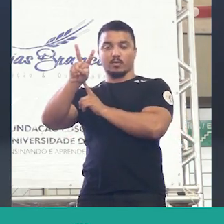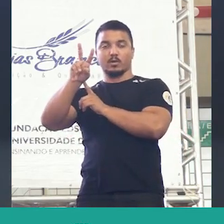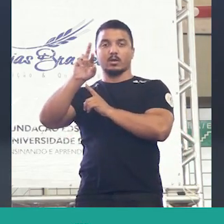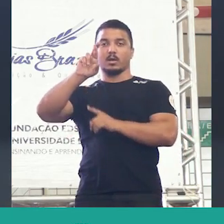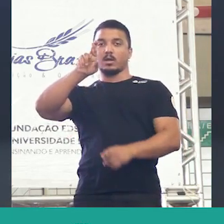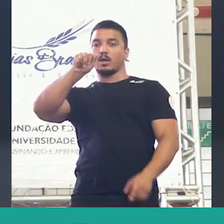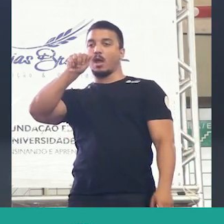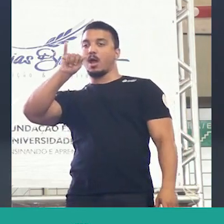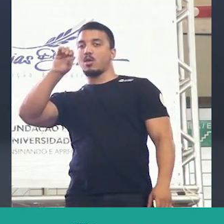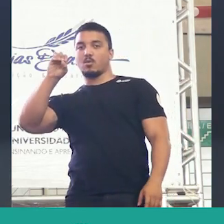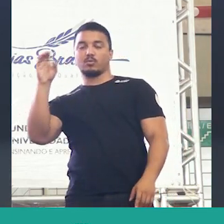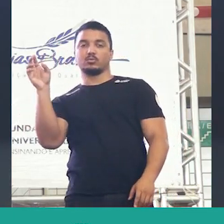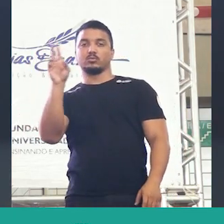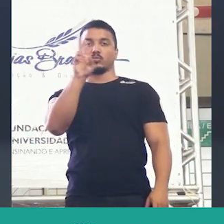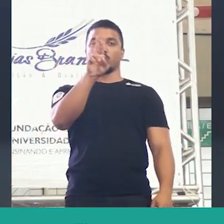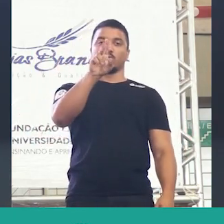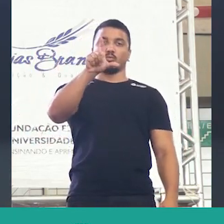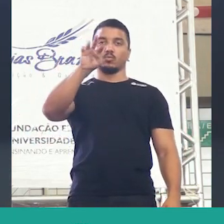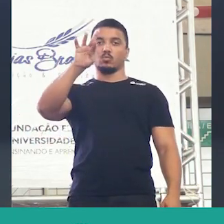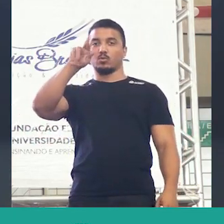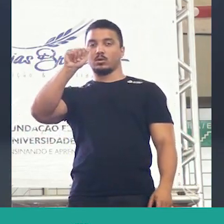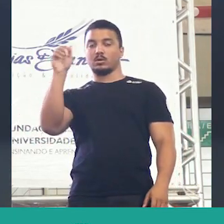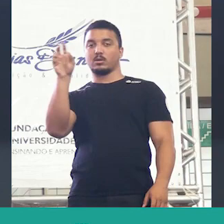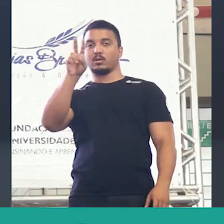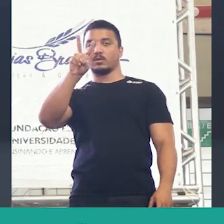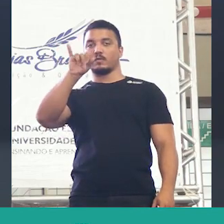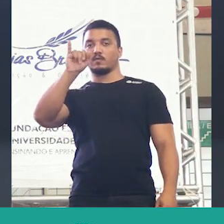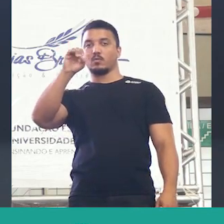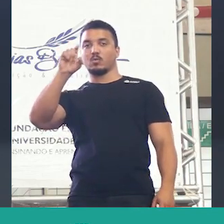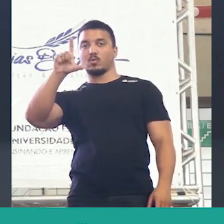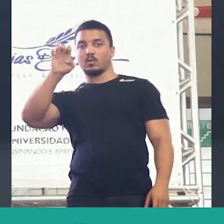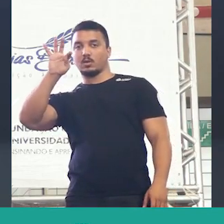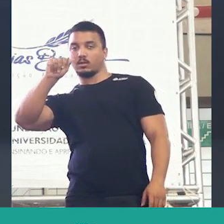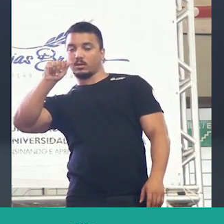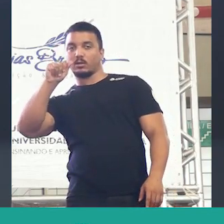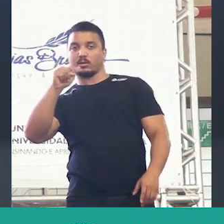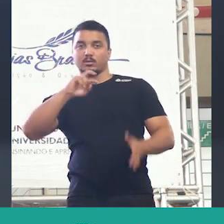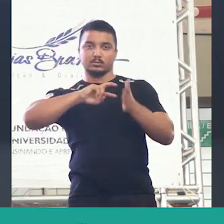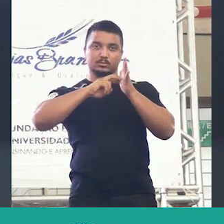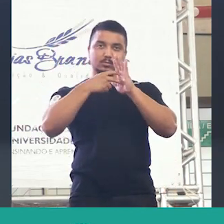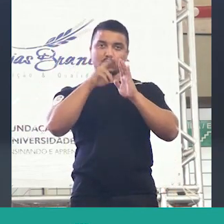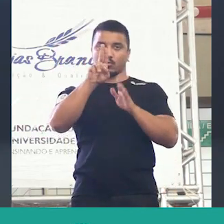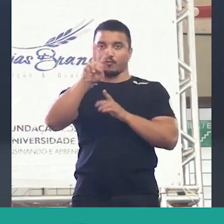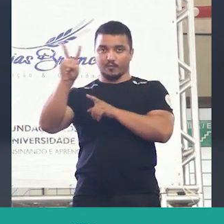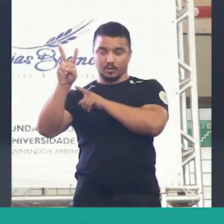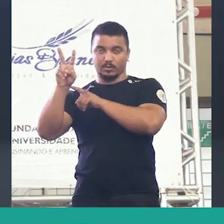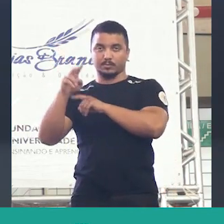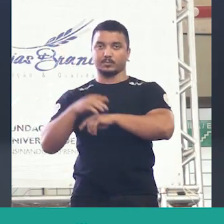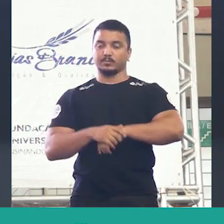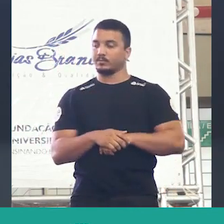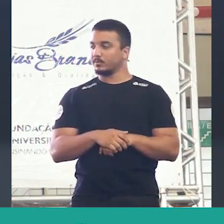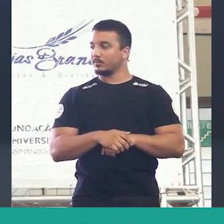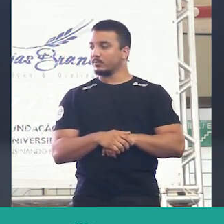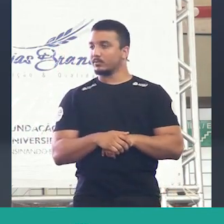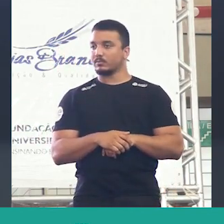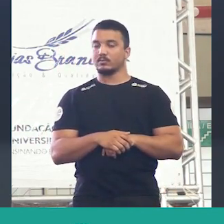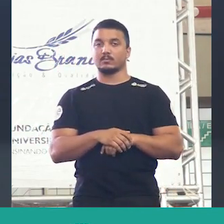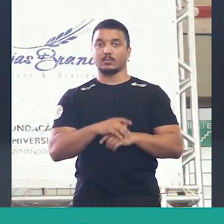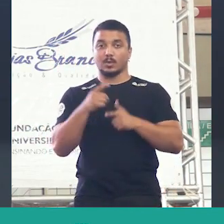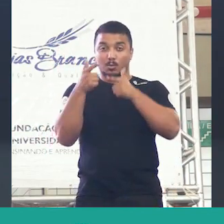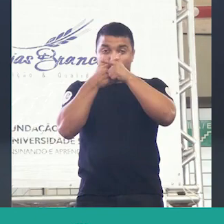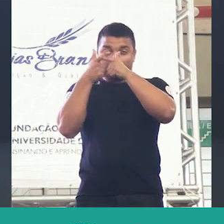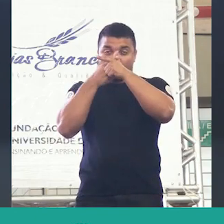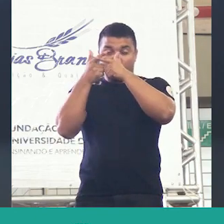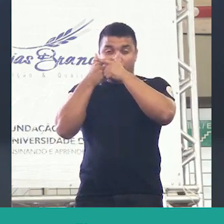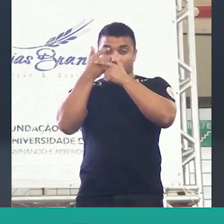raios ultravioleta. Raios ultravioleta. Raios ultravioleta. Ultravioleta não